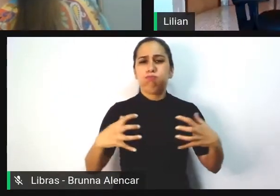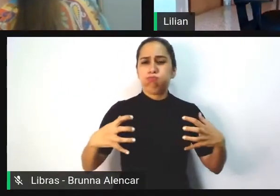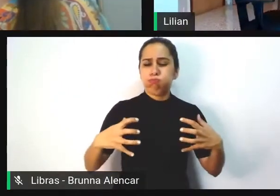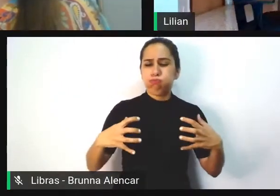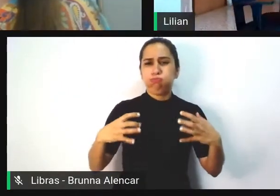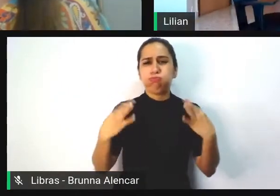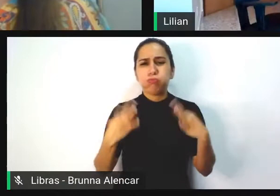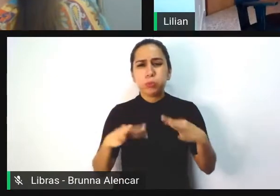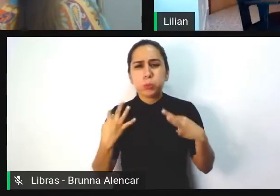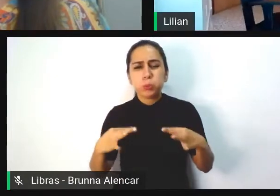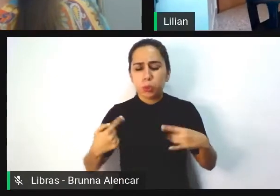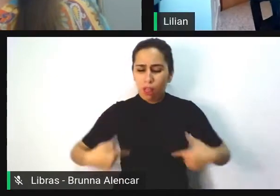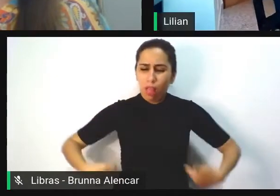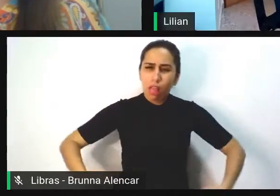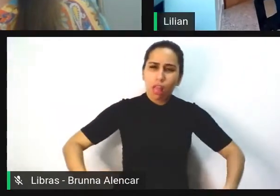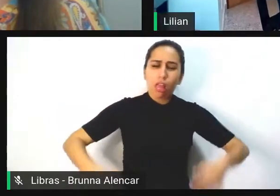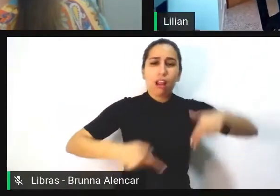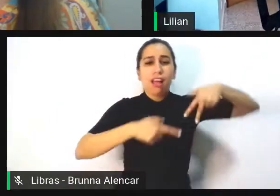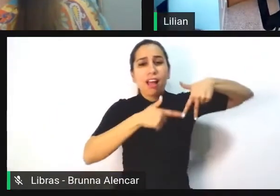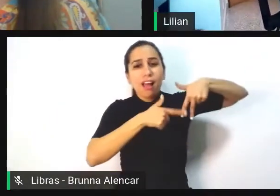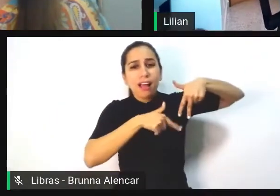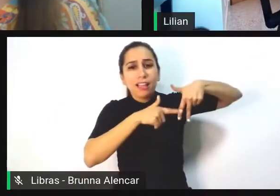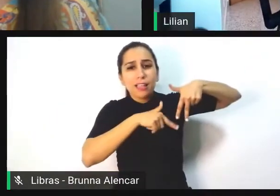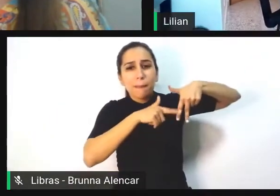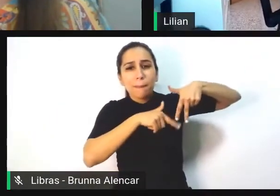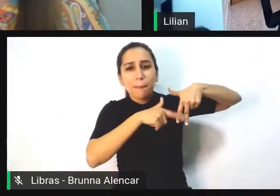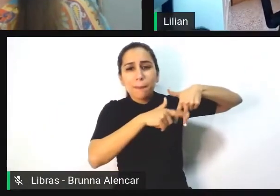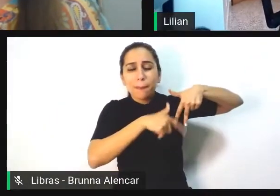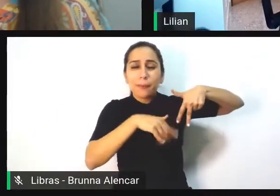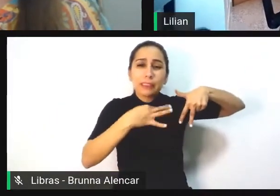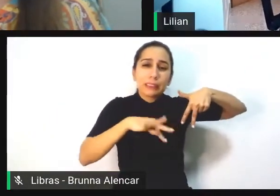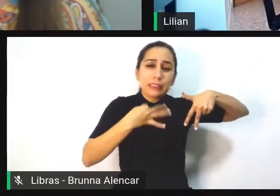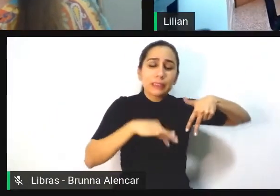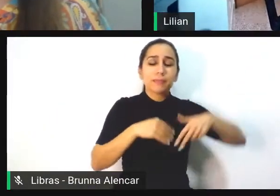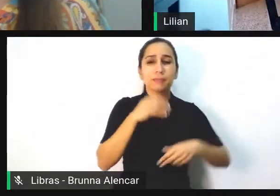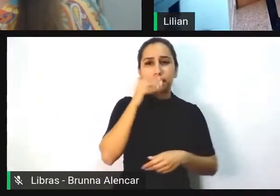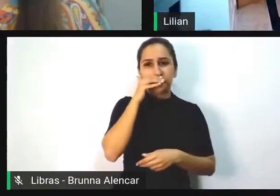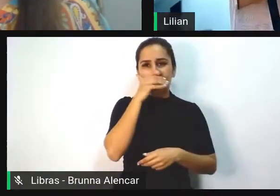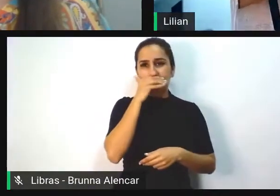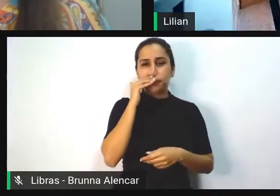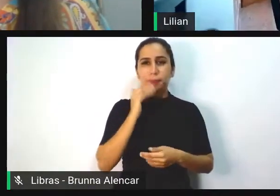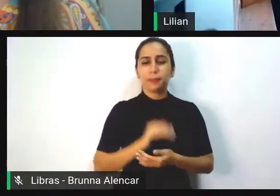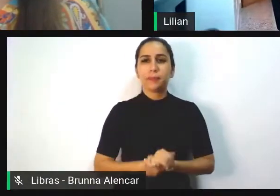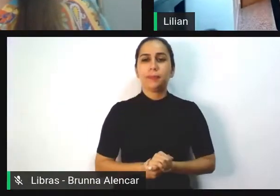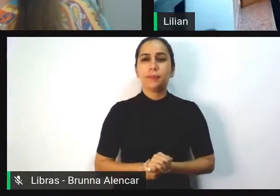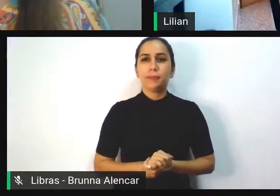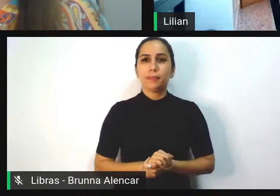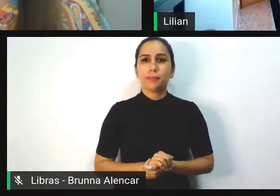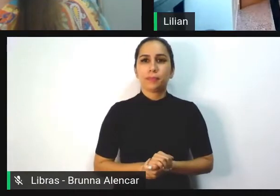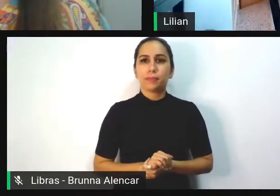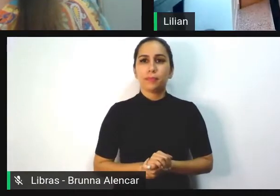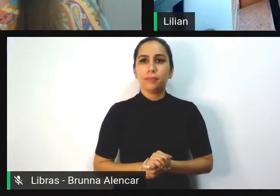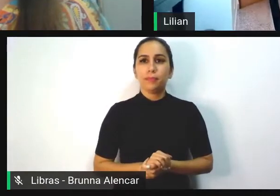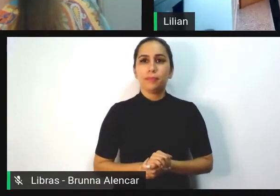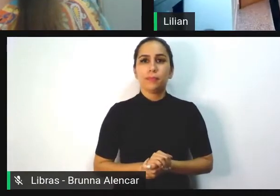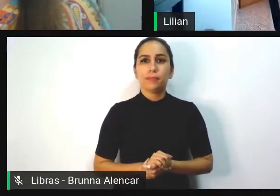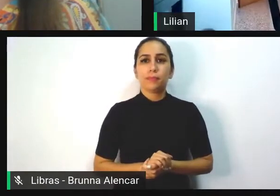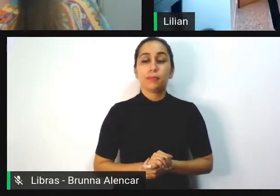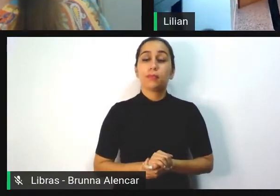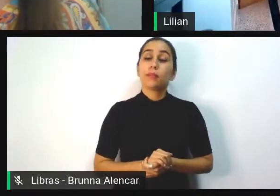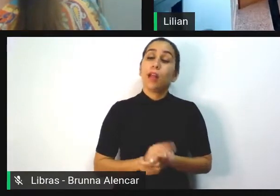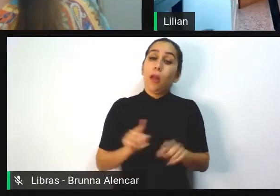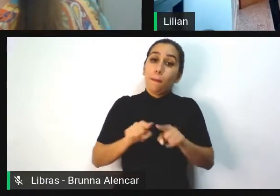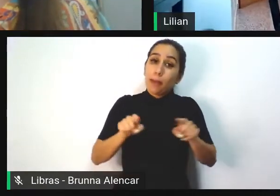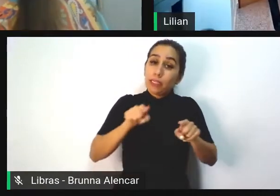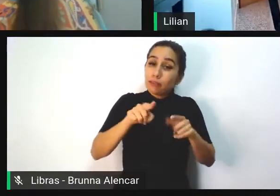profundidade, normalmente ela é aqui, e ela não é tão necessária assim, mas se você sai um pouco